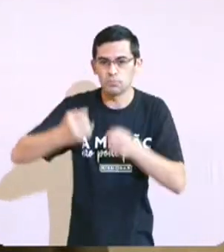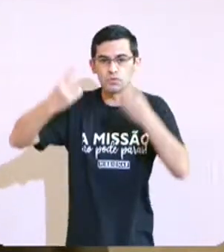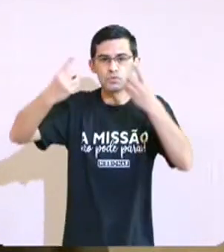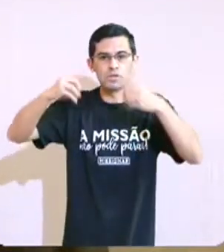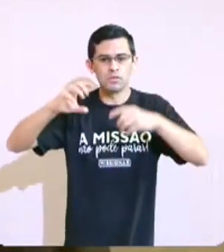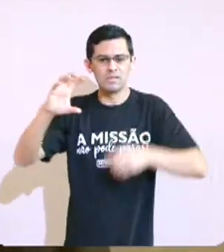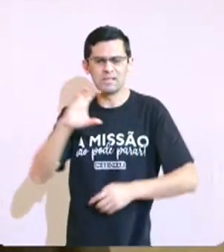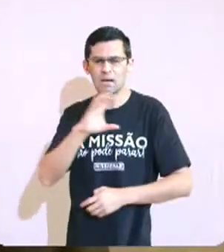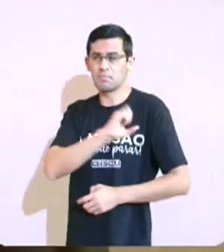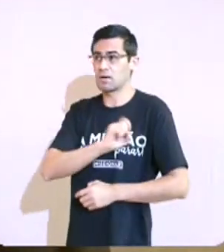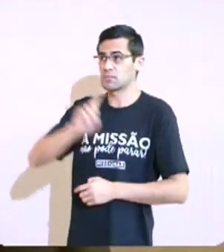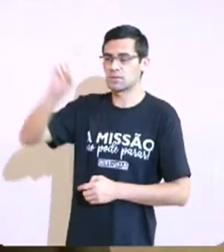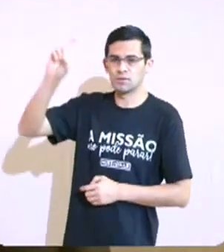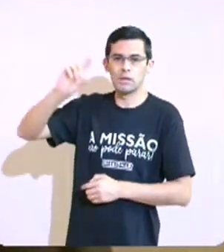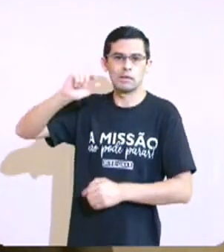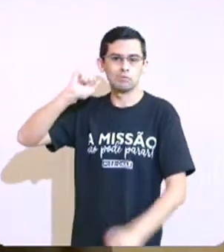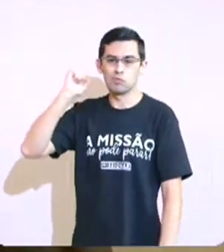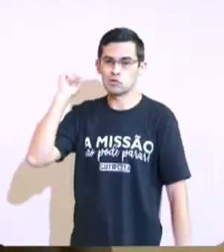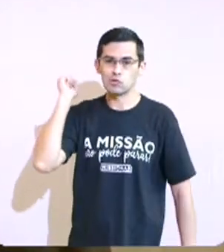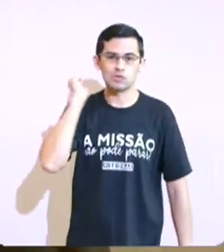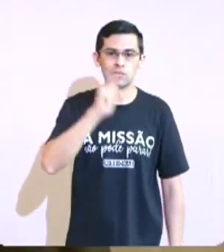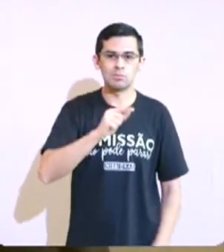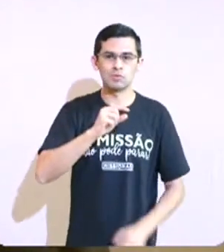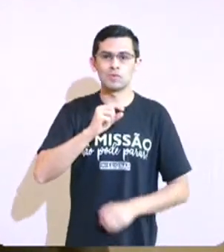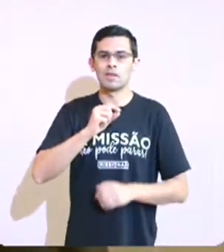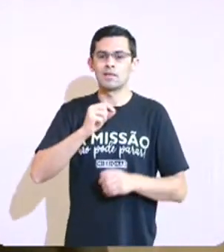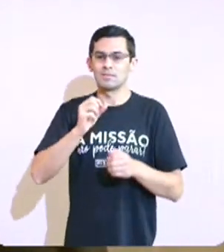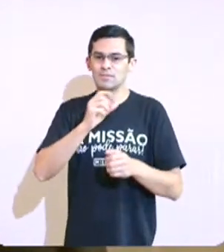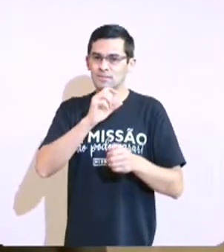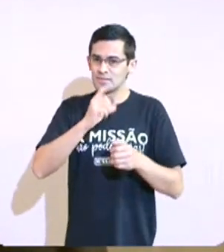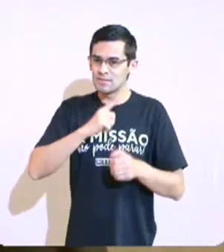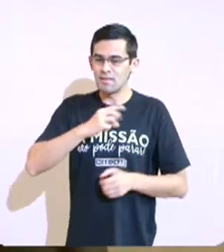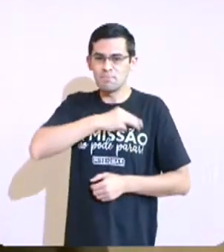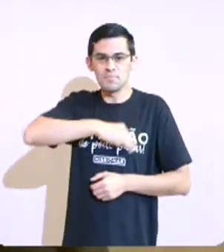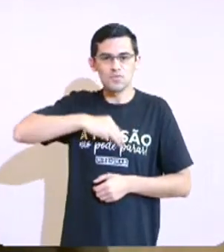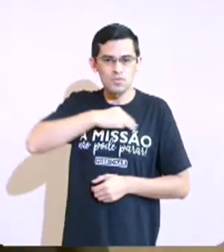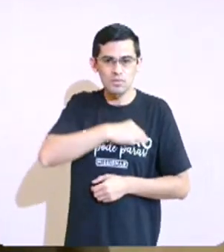nós vamos ser bem-sucedidos como os missionários de Cristo.